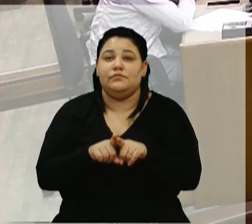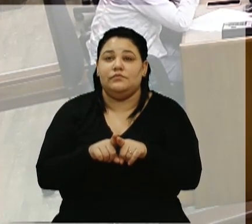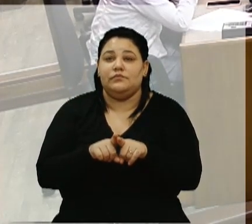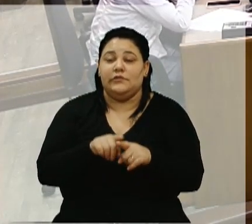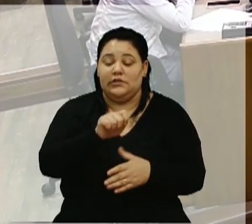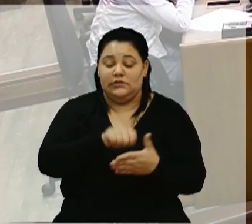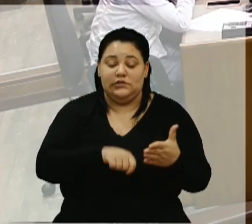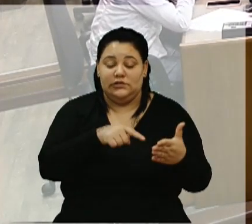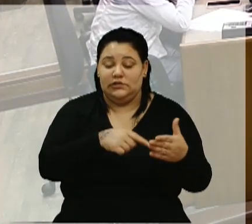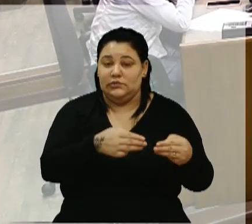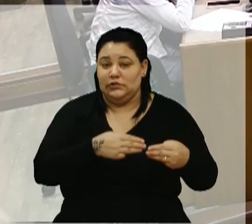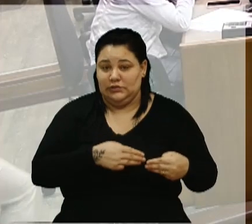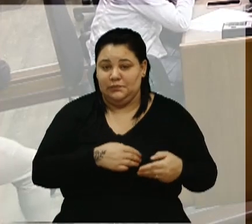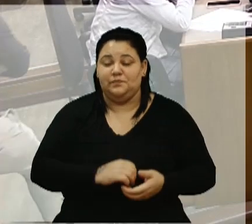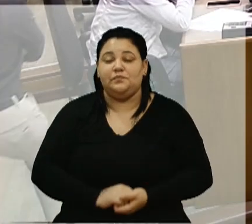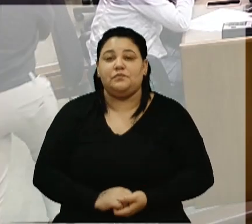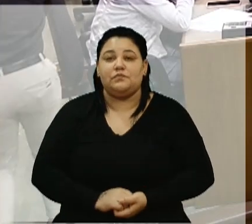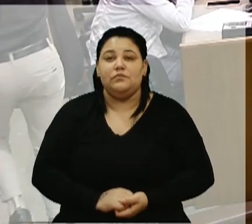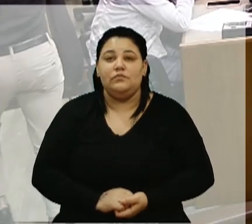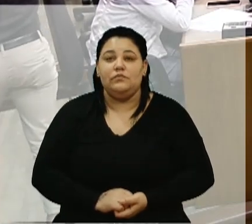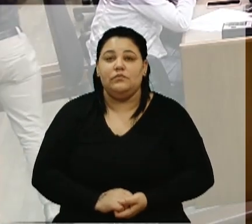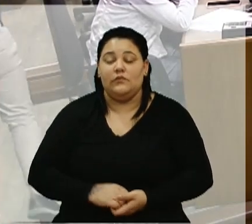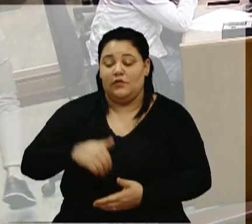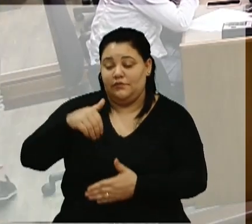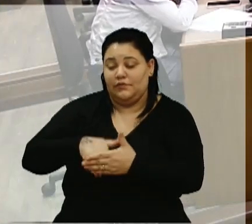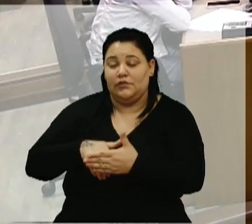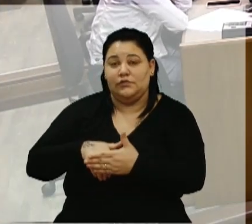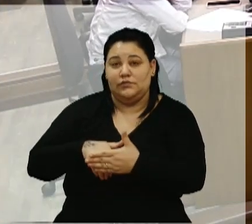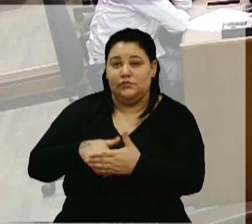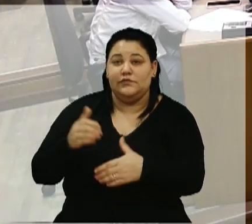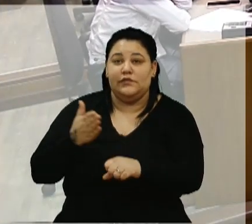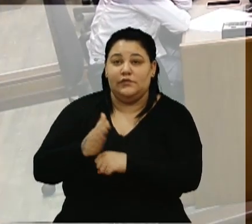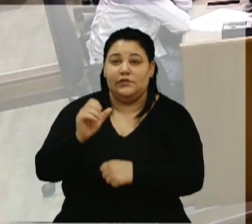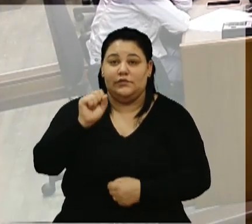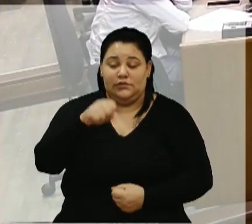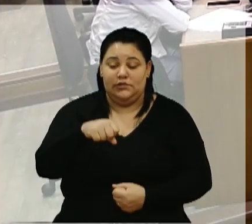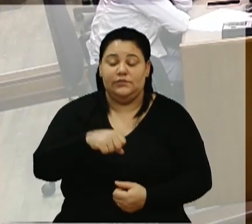assinei essa moção, voto favorável a essa moção